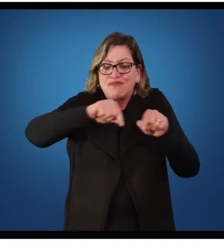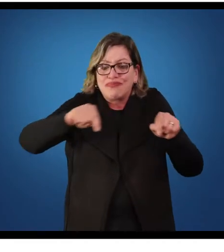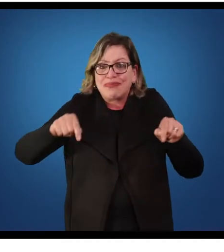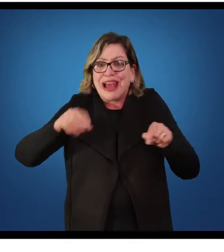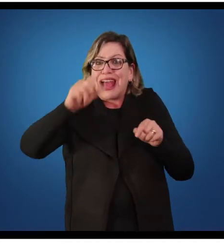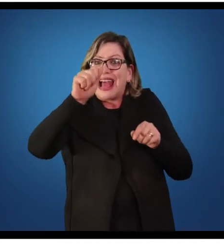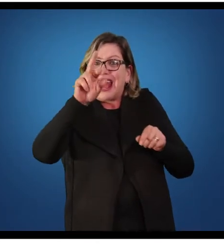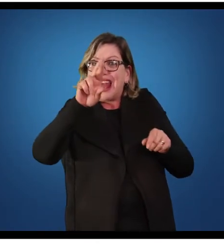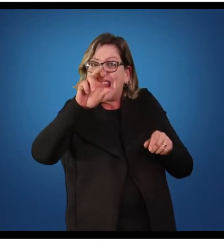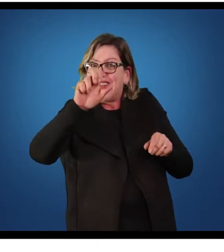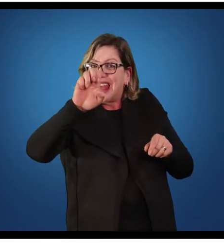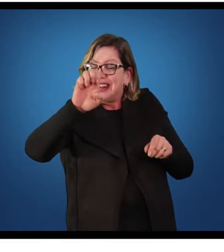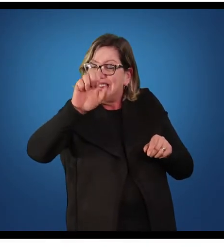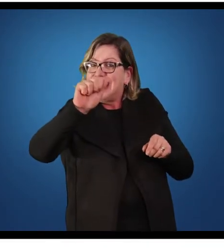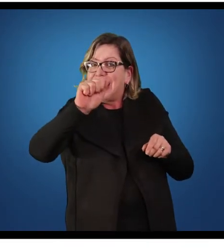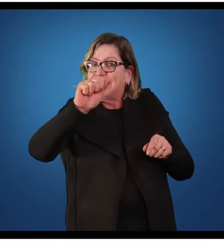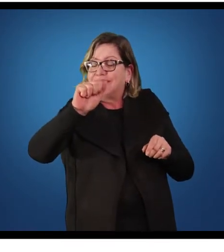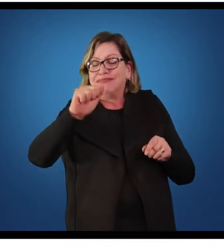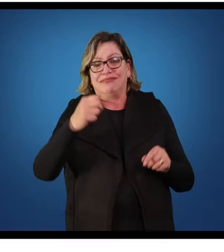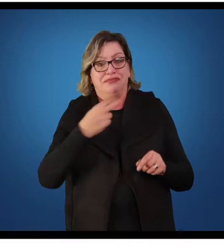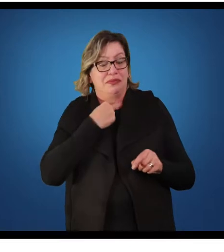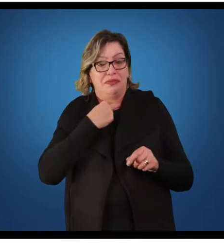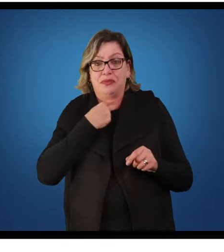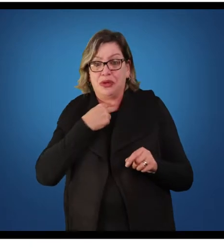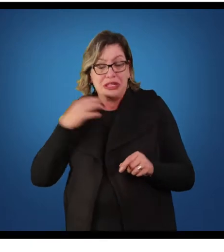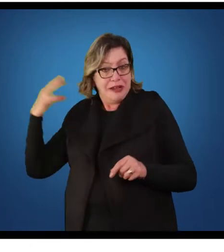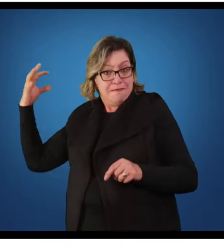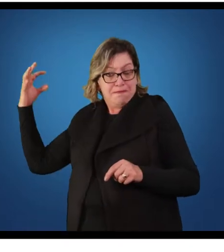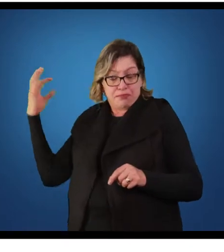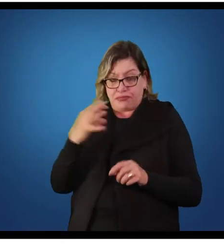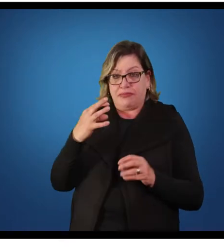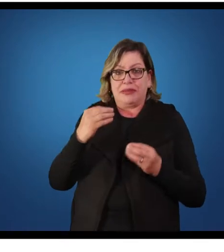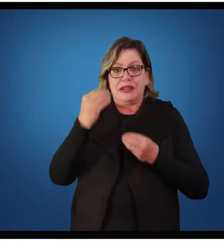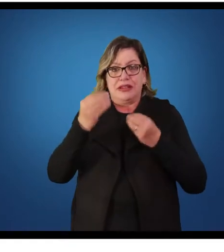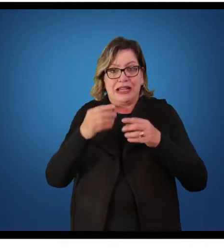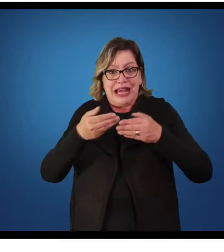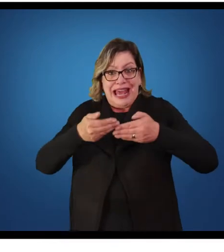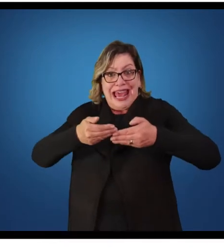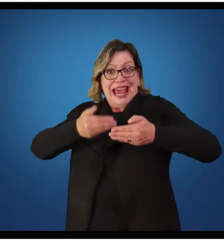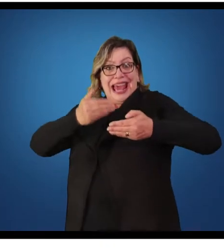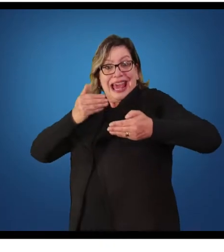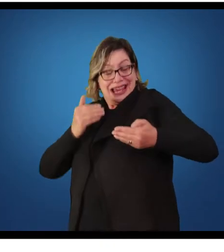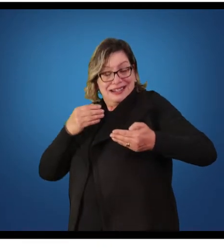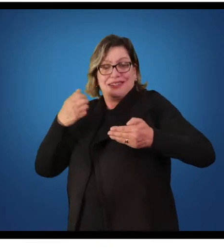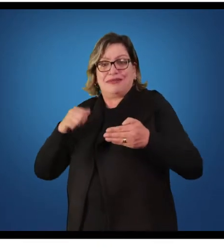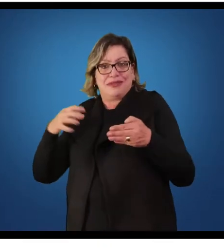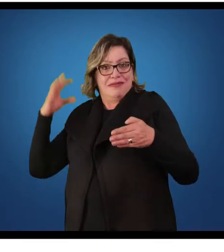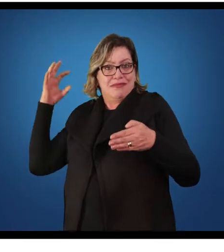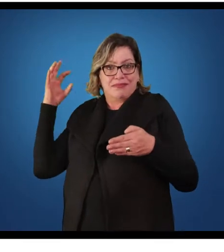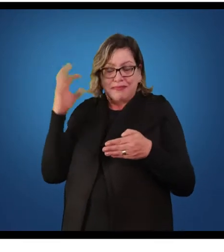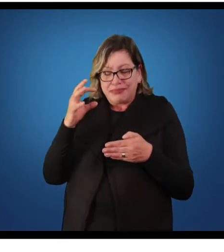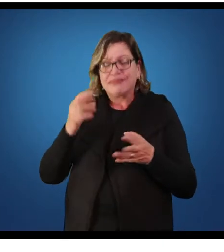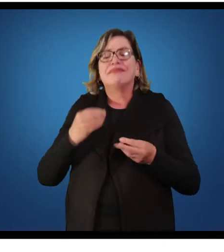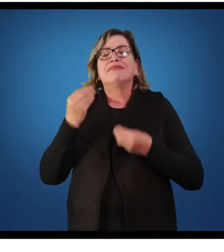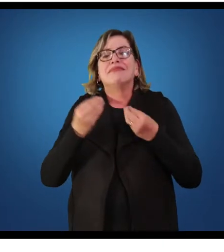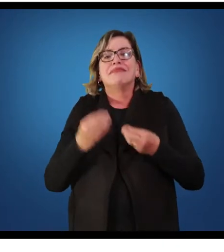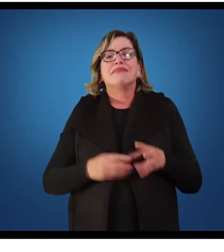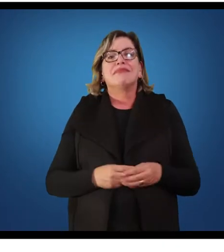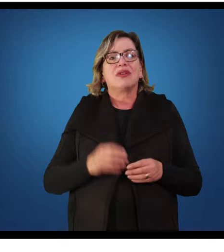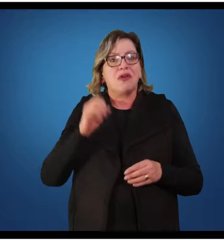porque você não pode adentrar a área para arremessar, só antes dela, certo?